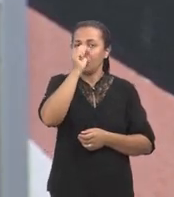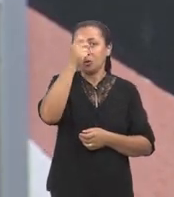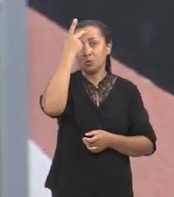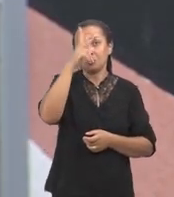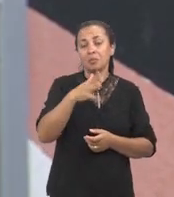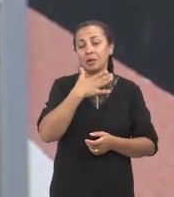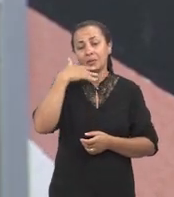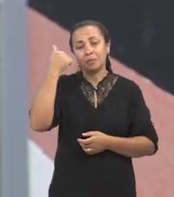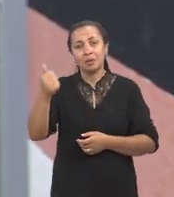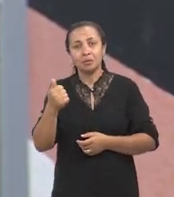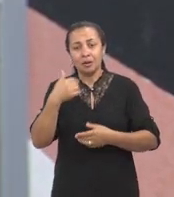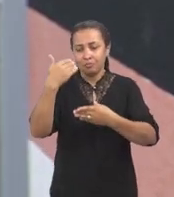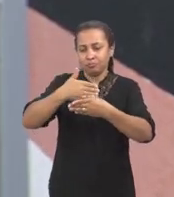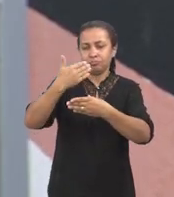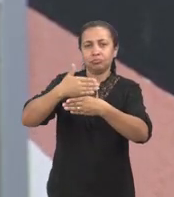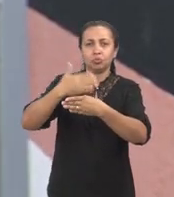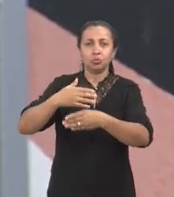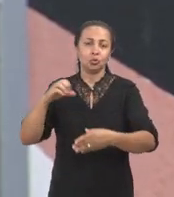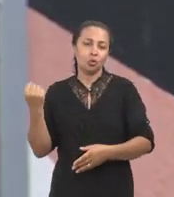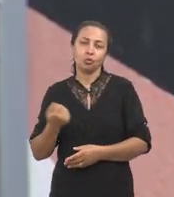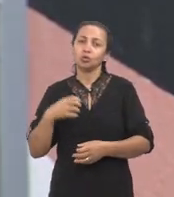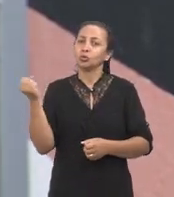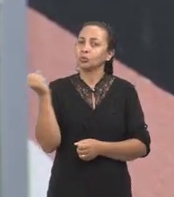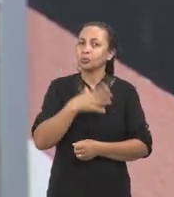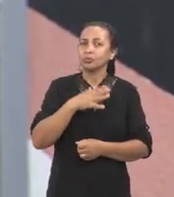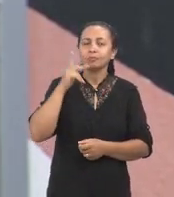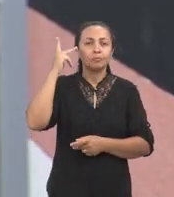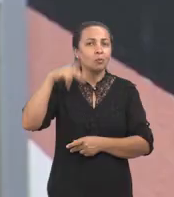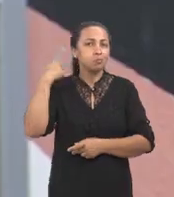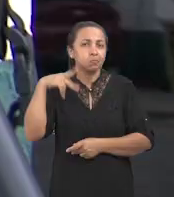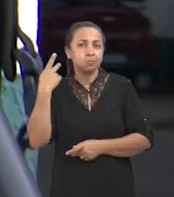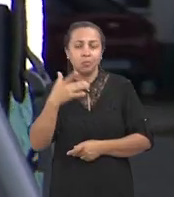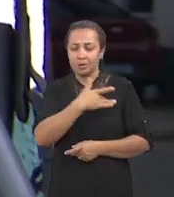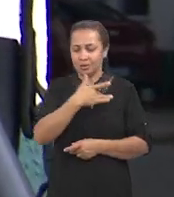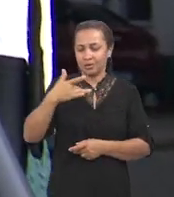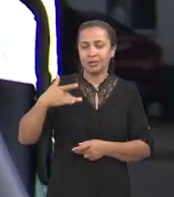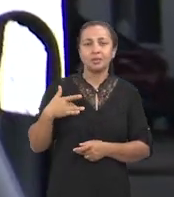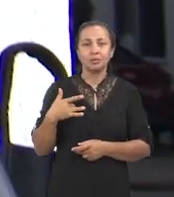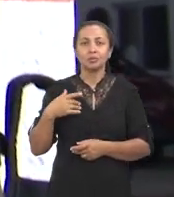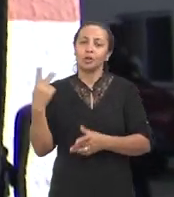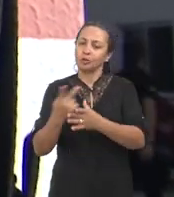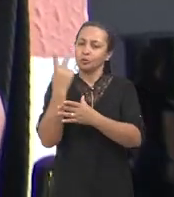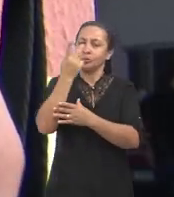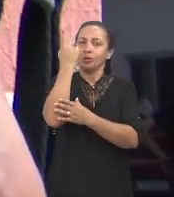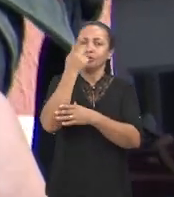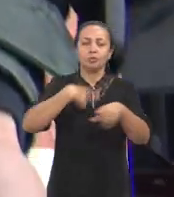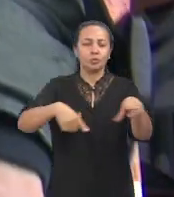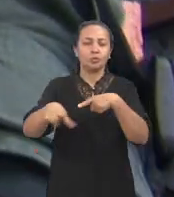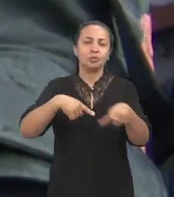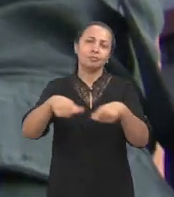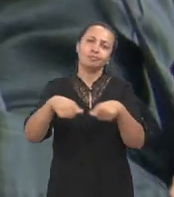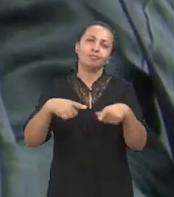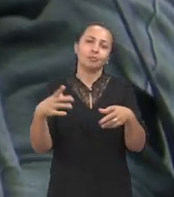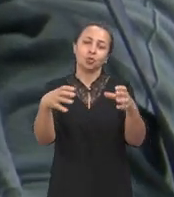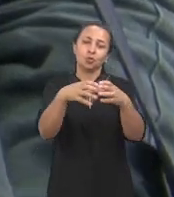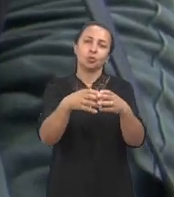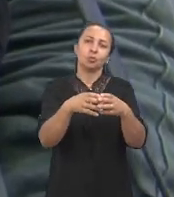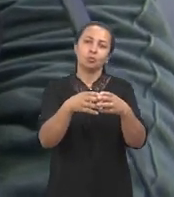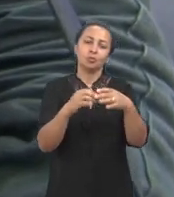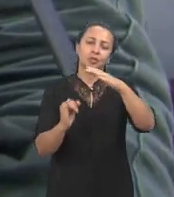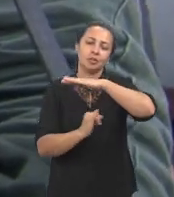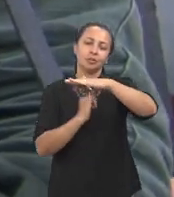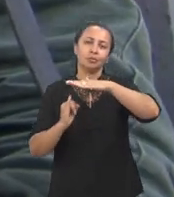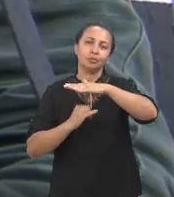para ressignificação e a construção de novas políticas de saúde e de valorização desse Trabalhador